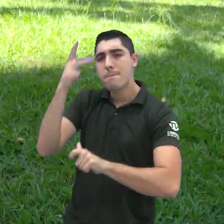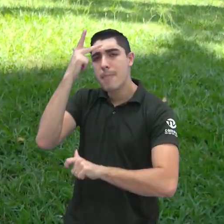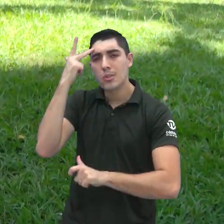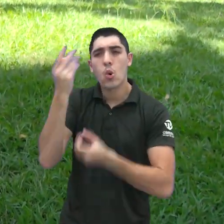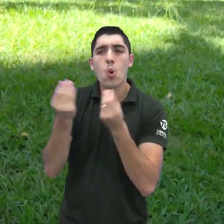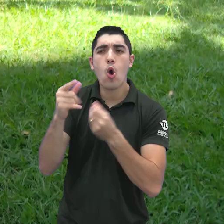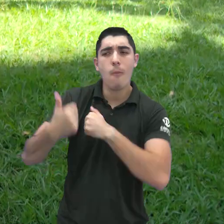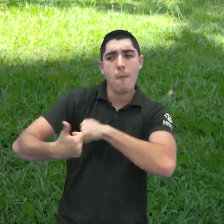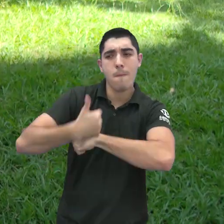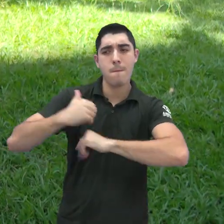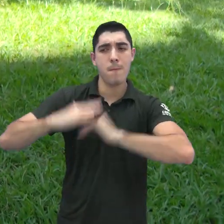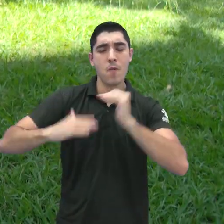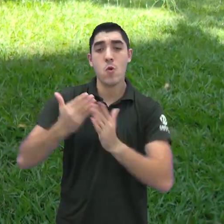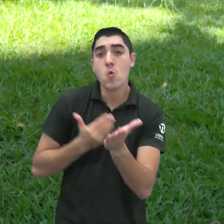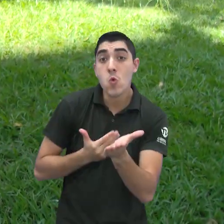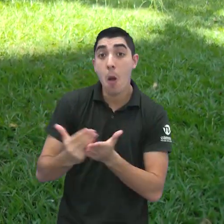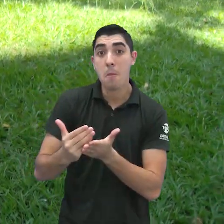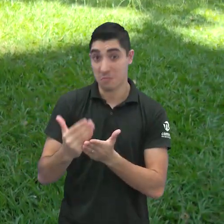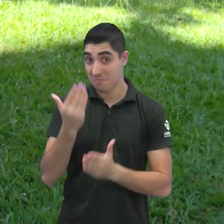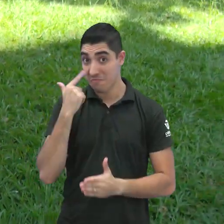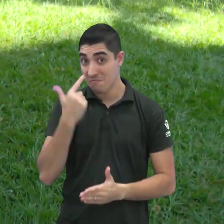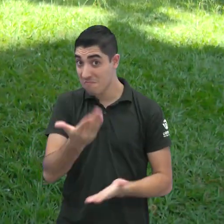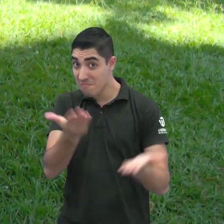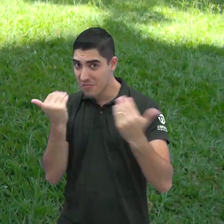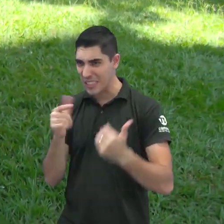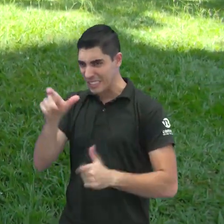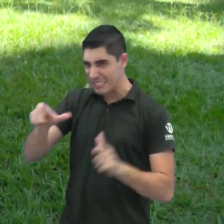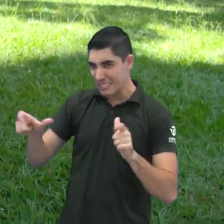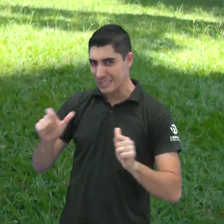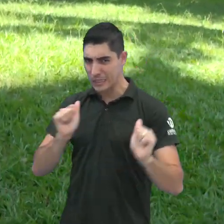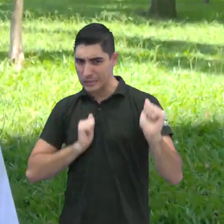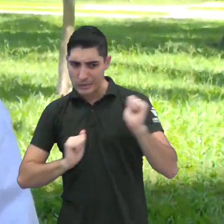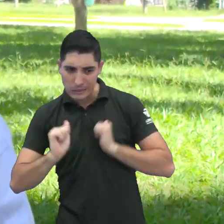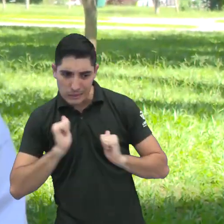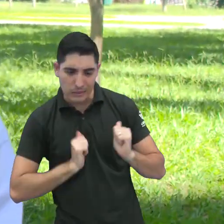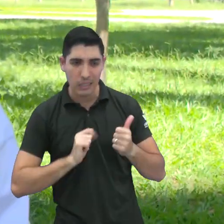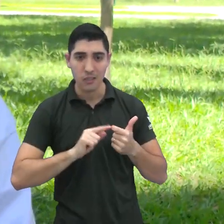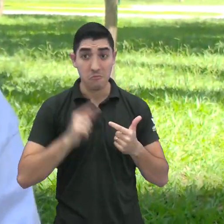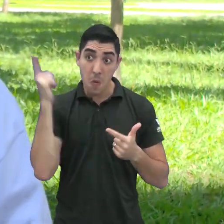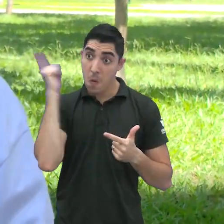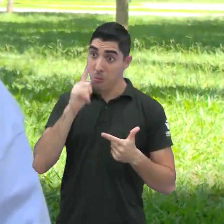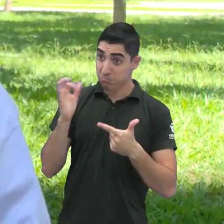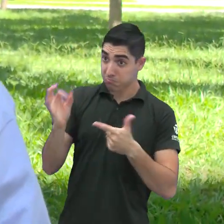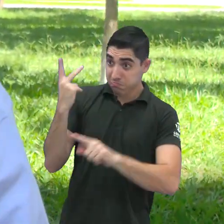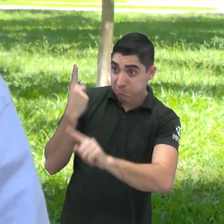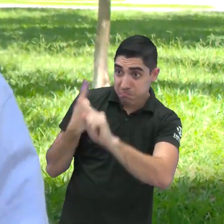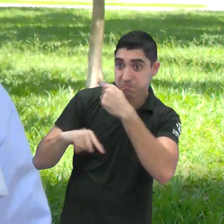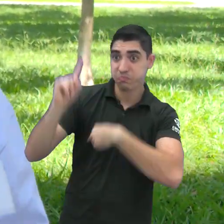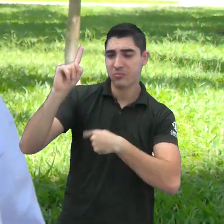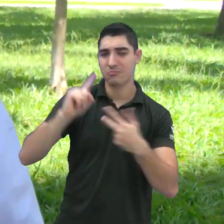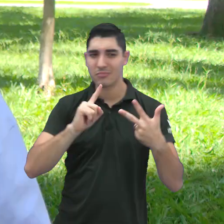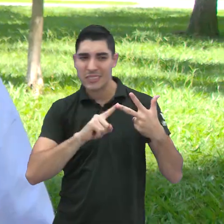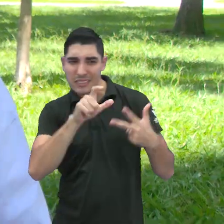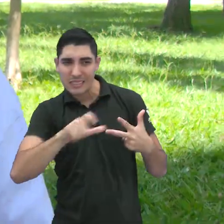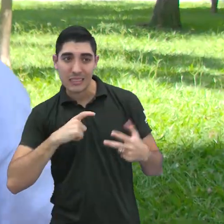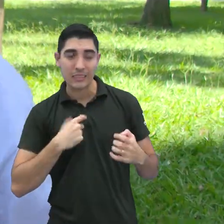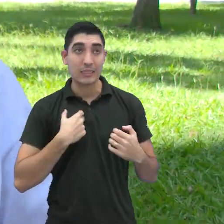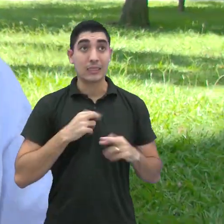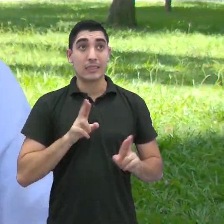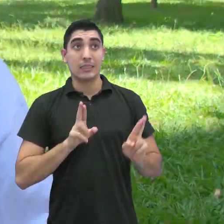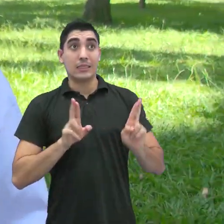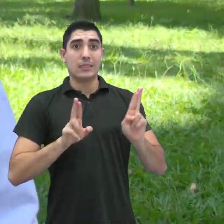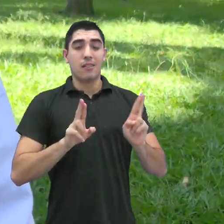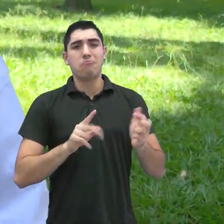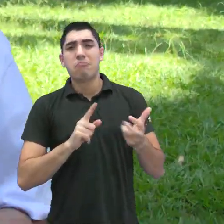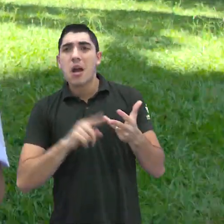sua carreira profissional. Vamos ver o que elas têm para dizer. Será que elas ficaram ansiosas? Será que deu tudo certo? Será que elas têm muita expectativa? Será que alguém tem